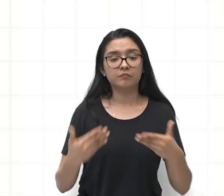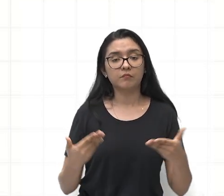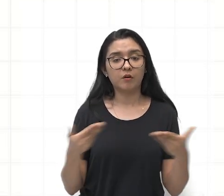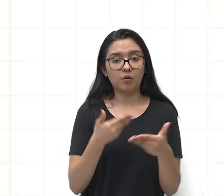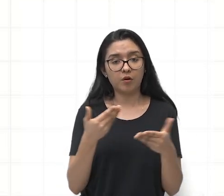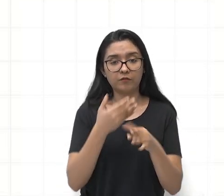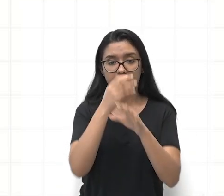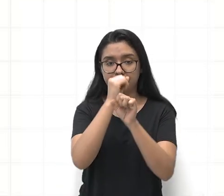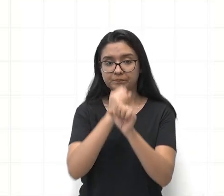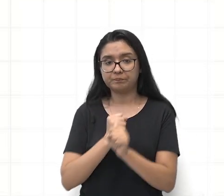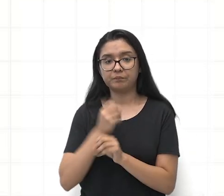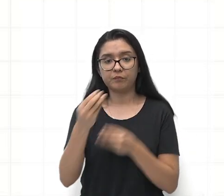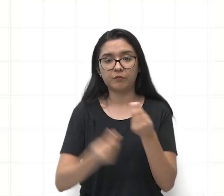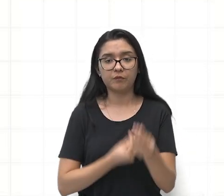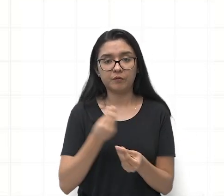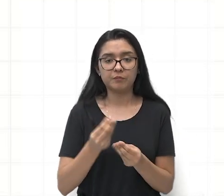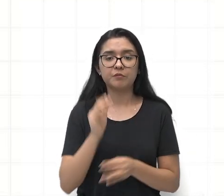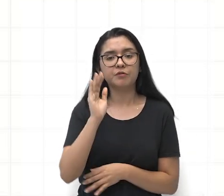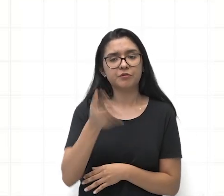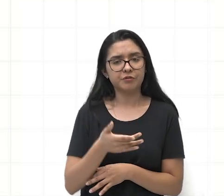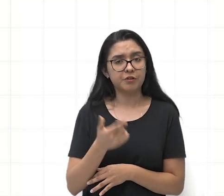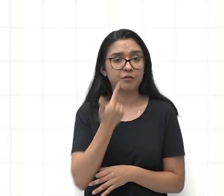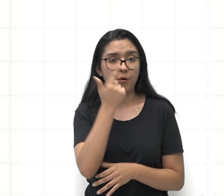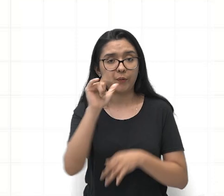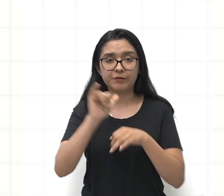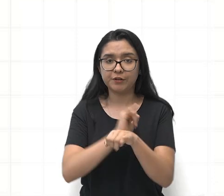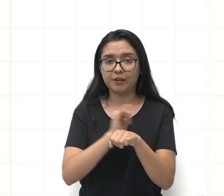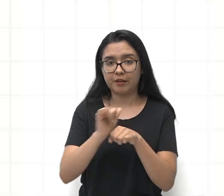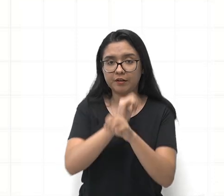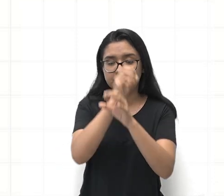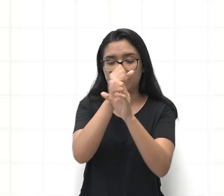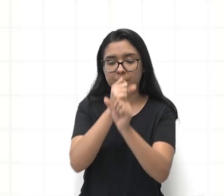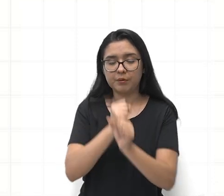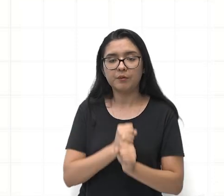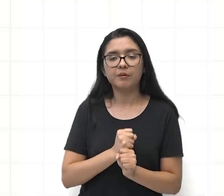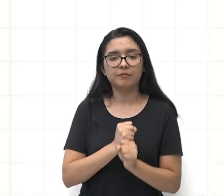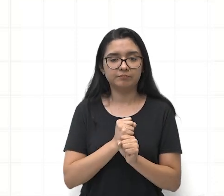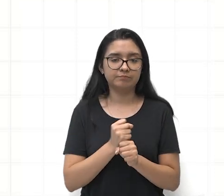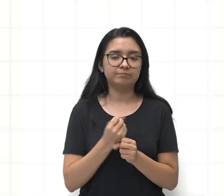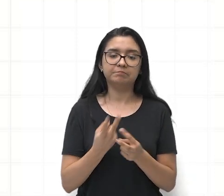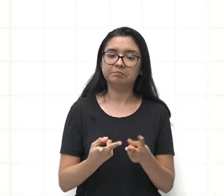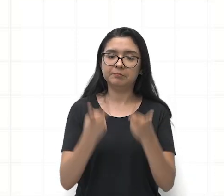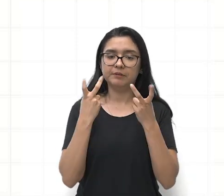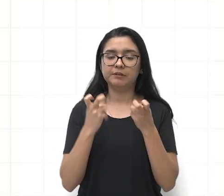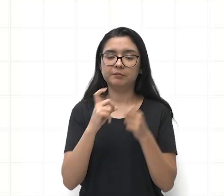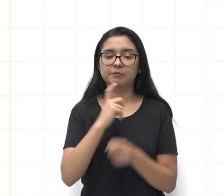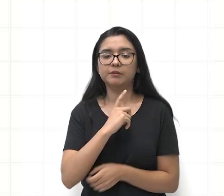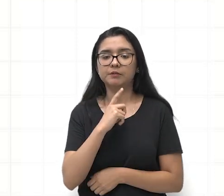para o cálculo, né? Ó, aqui já foi feito de outra forma. Aqui nós temos o quê?